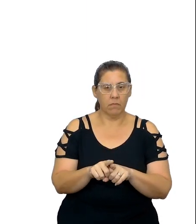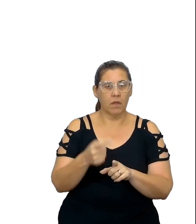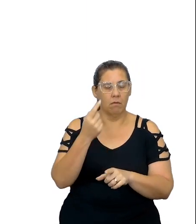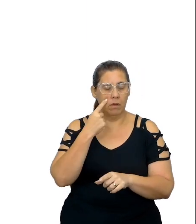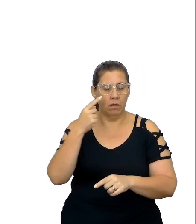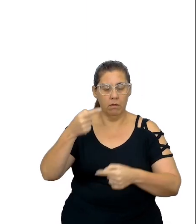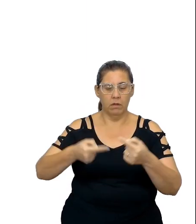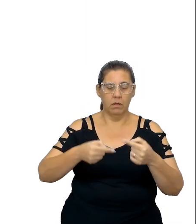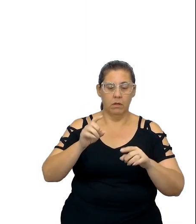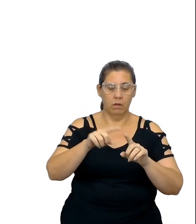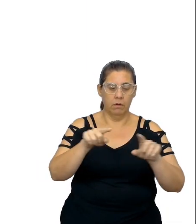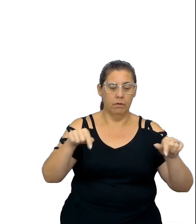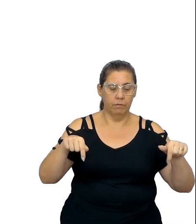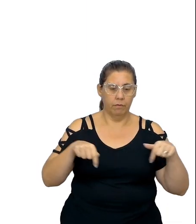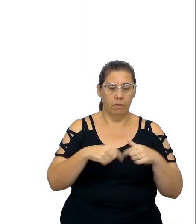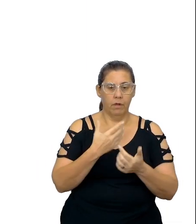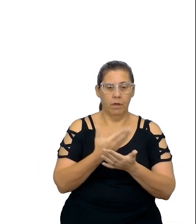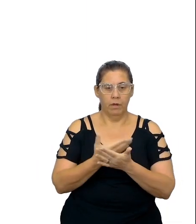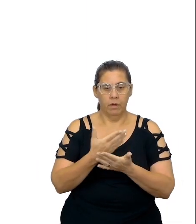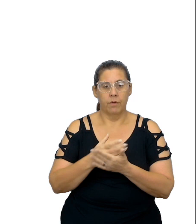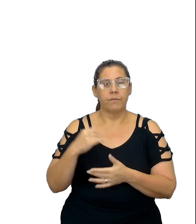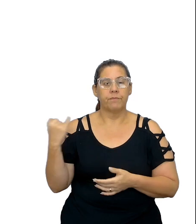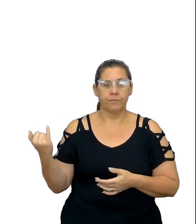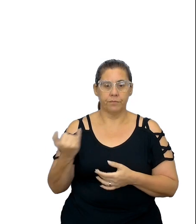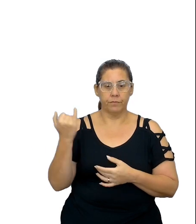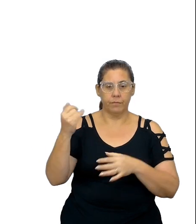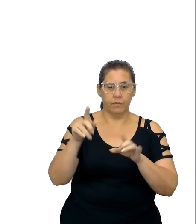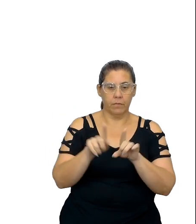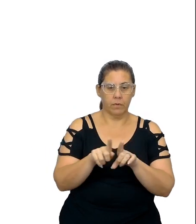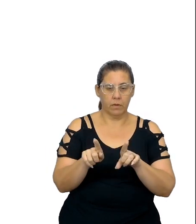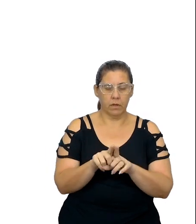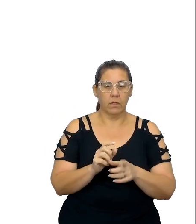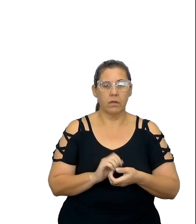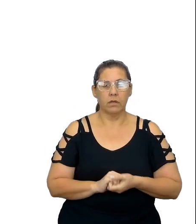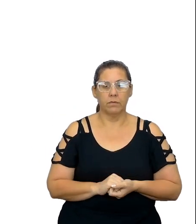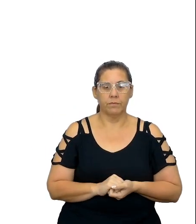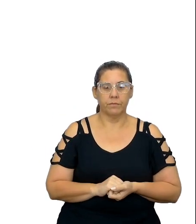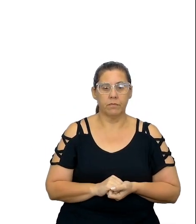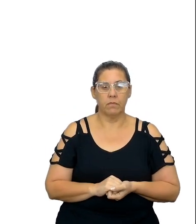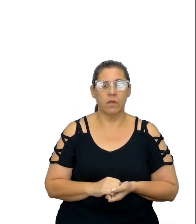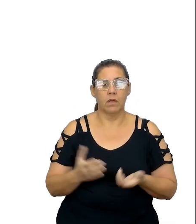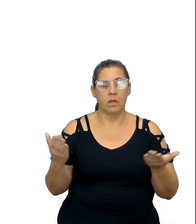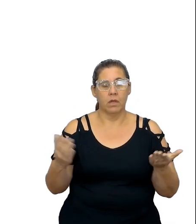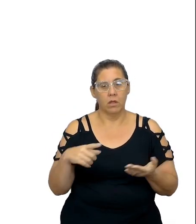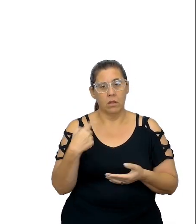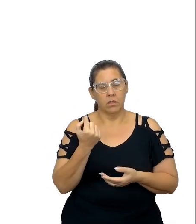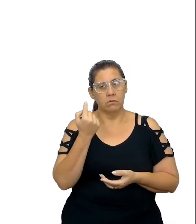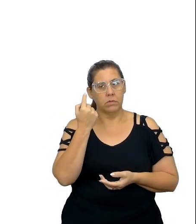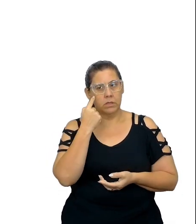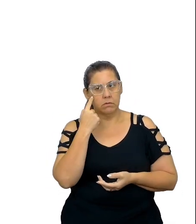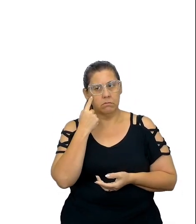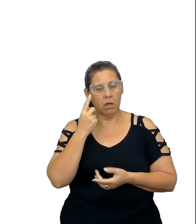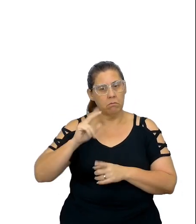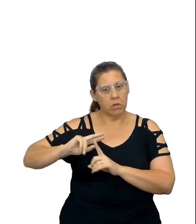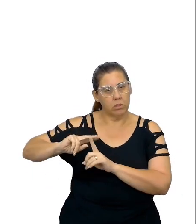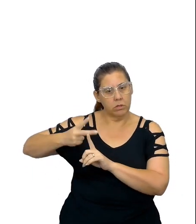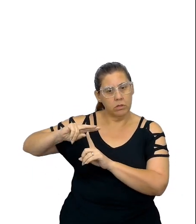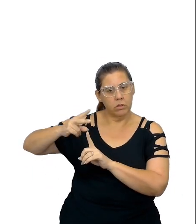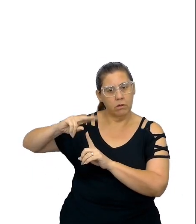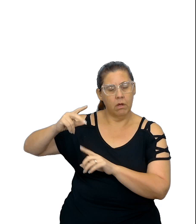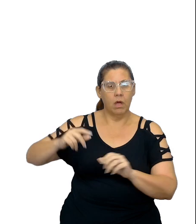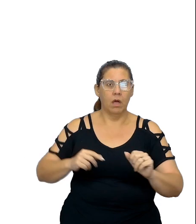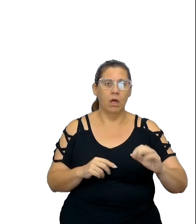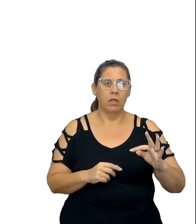feito somente em sala de aula, também é importante. Professores, estamos agora aqui pensando no desdobramento para a